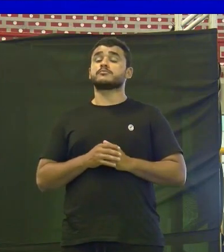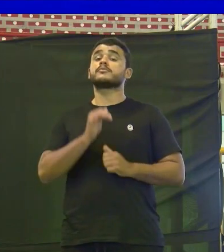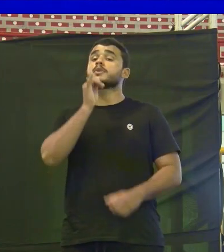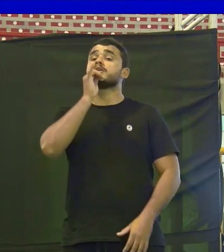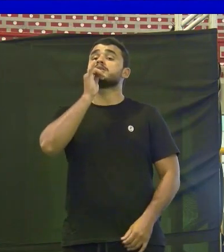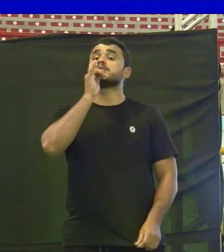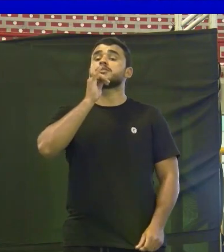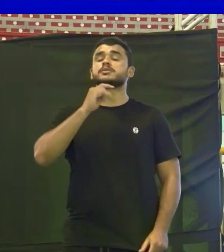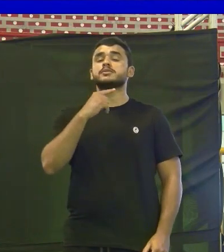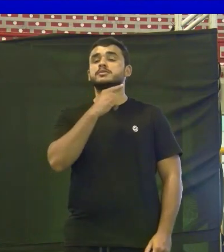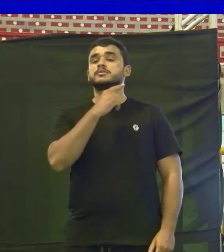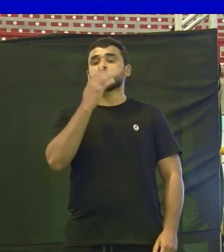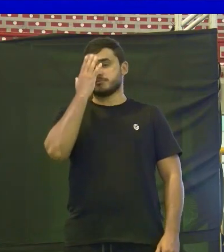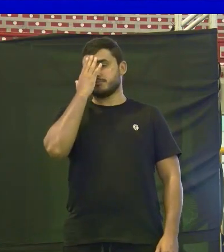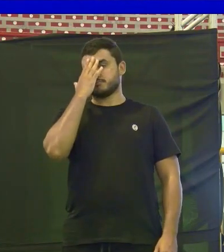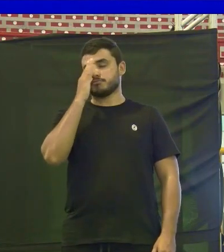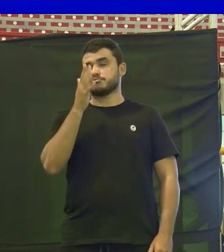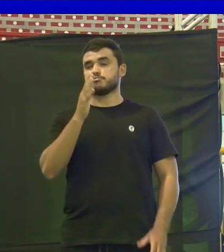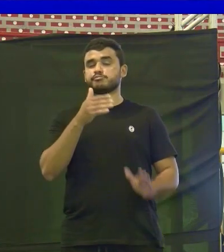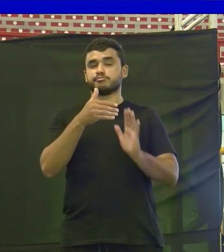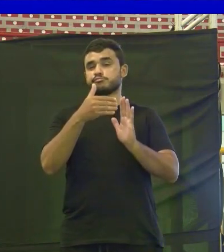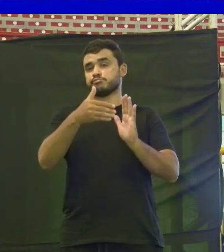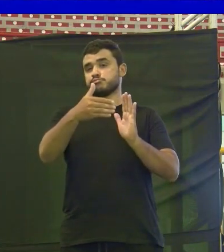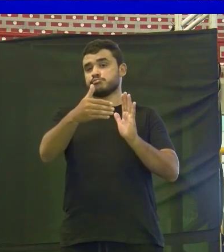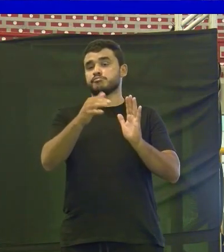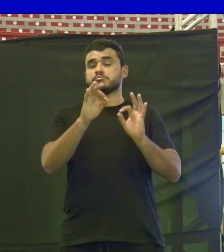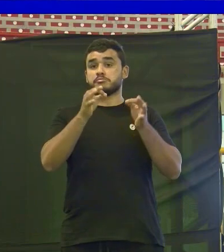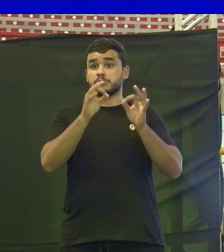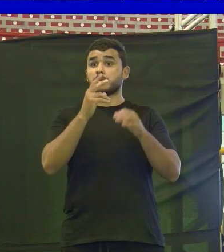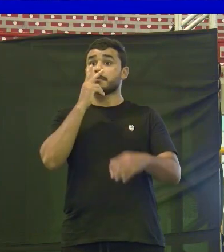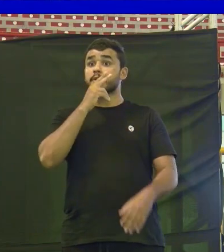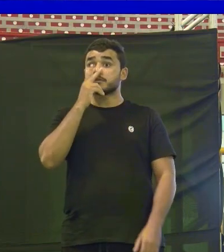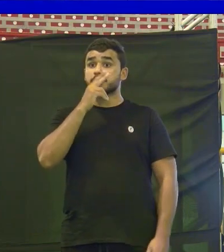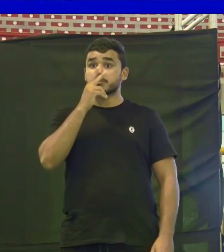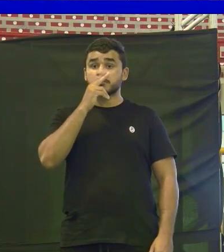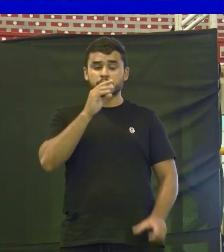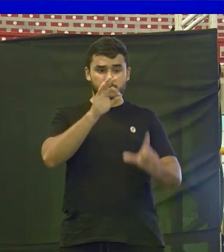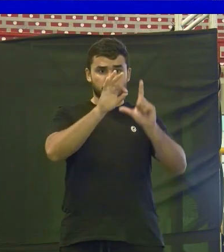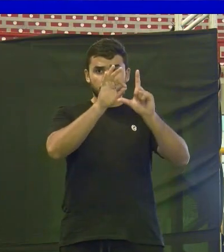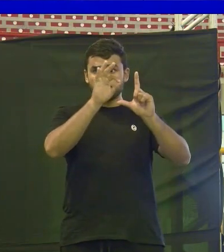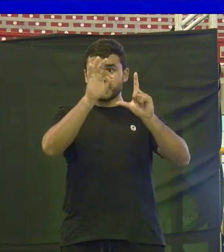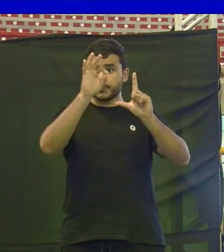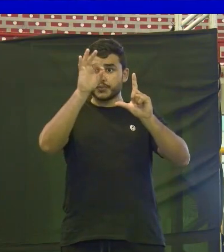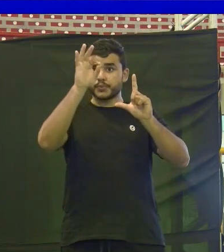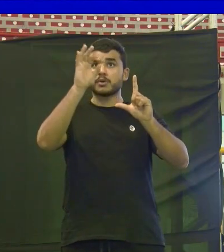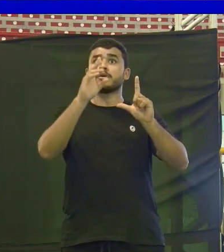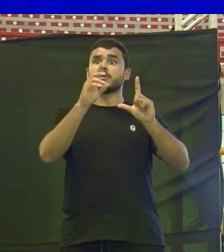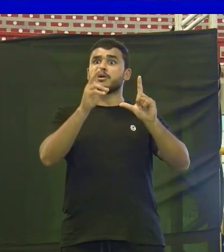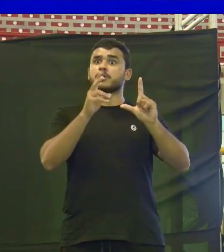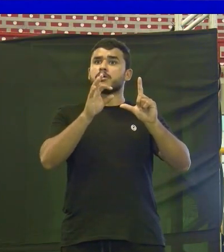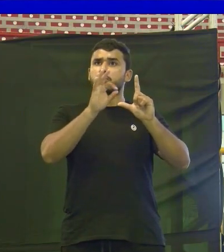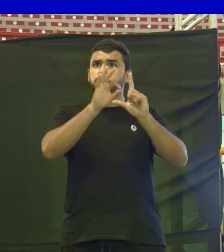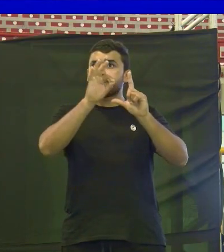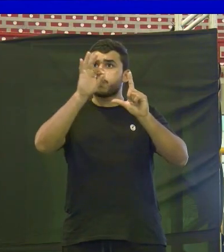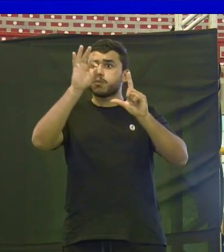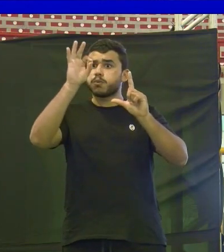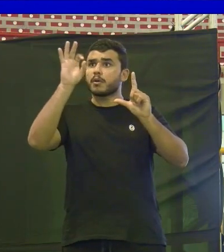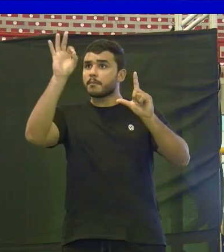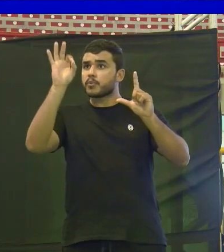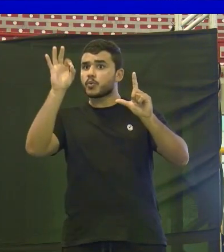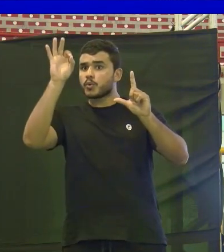suponha que foi mantida para os anos seguintes a mesma taxa de crescimento. Pessoal, então olha